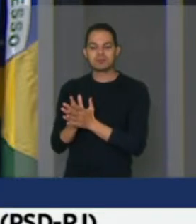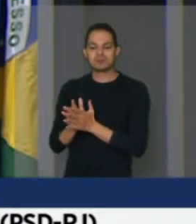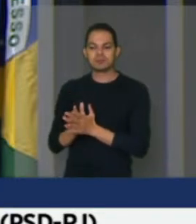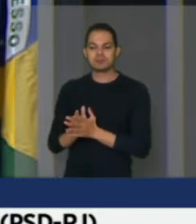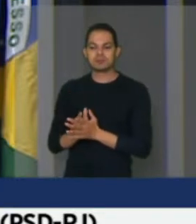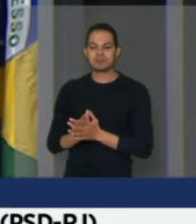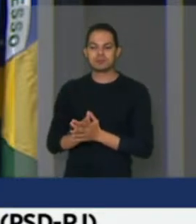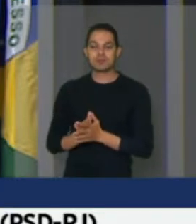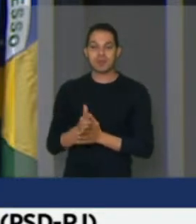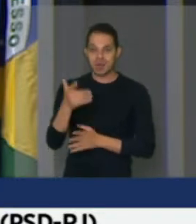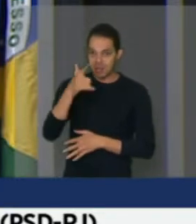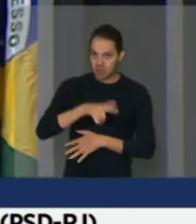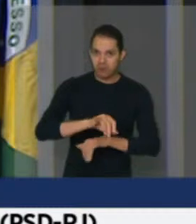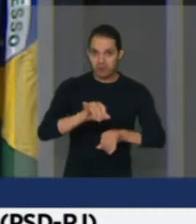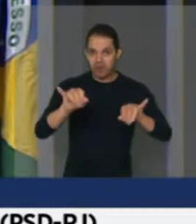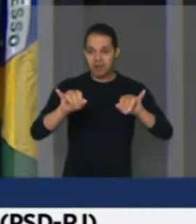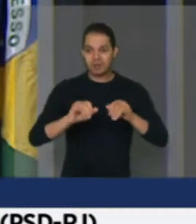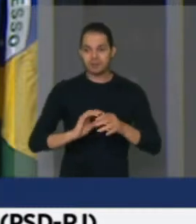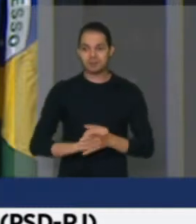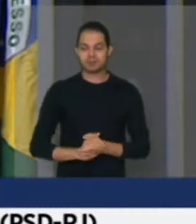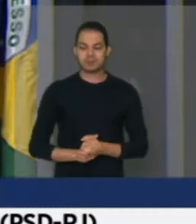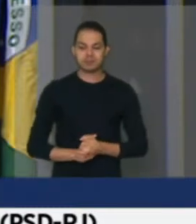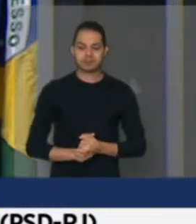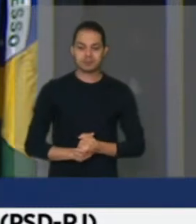E digo mais,